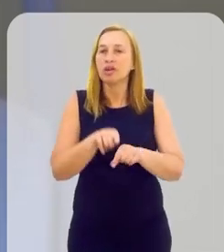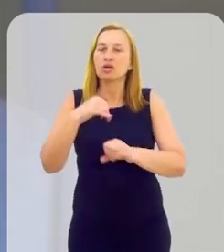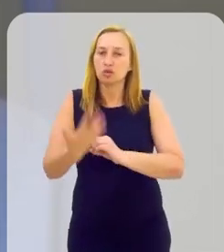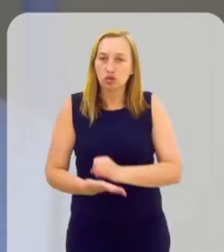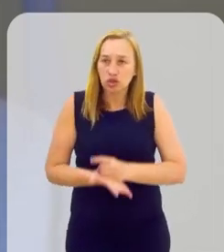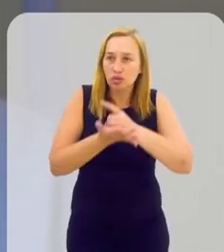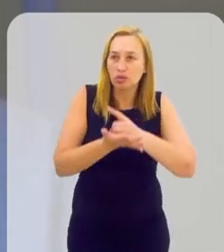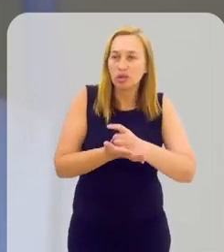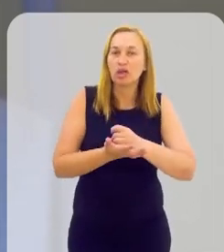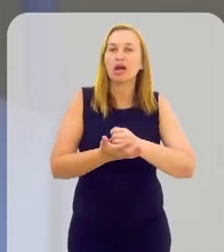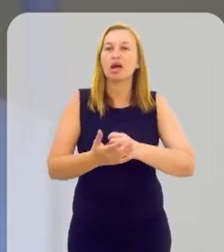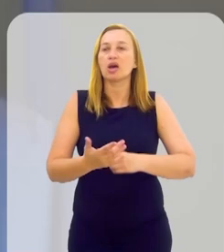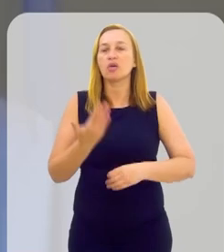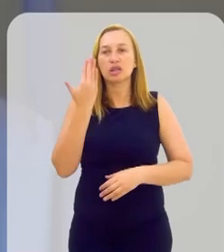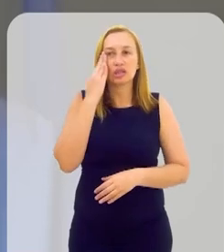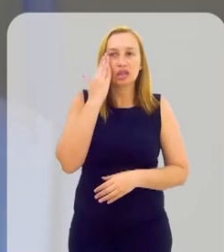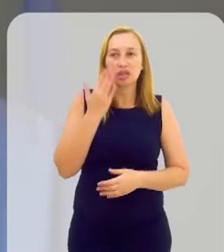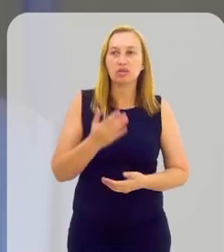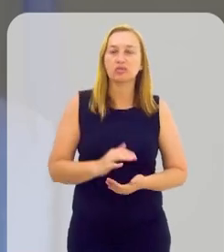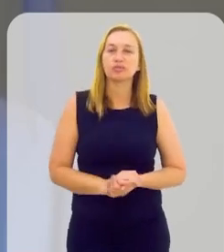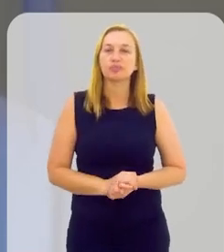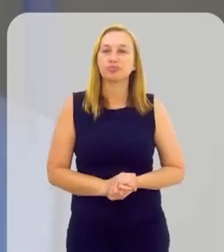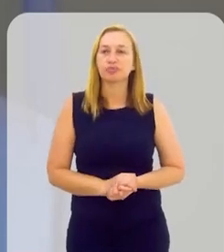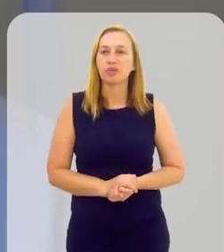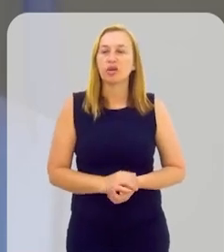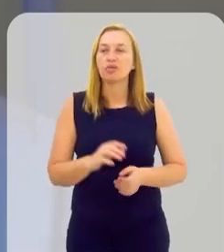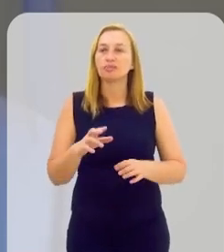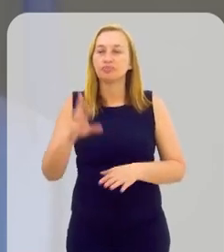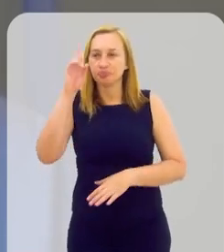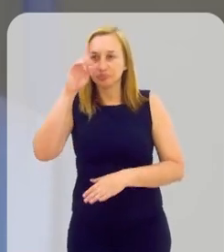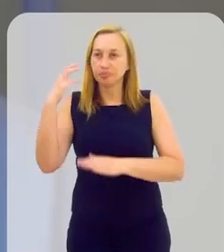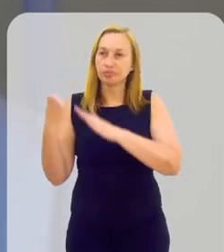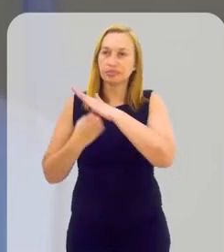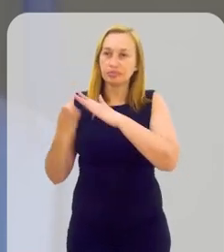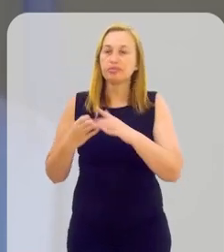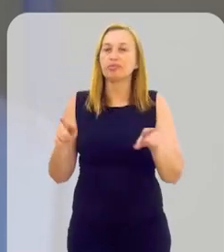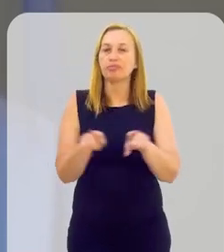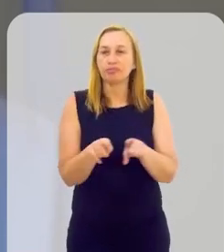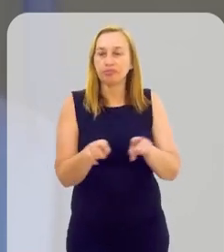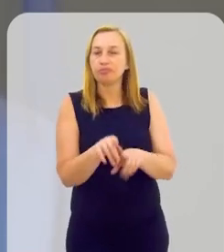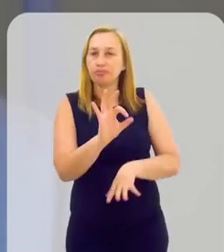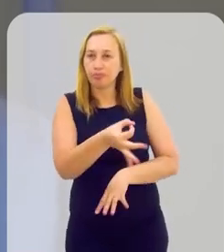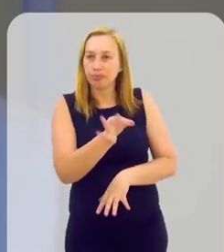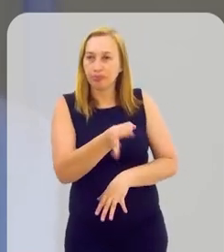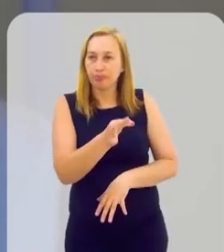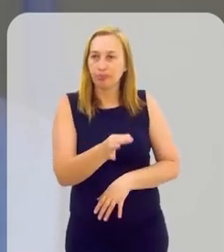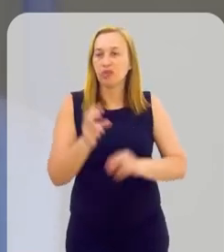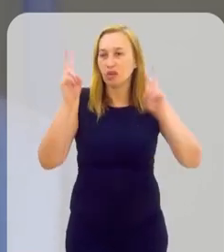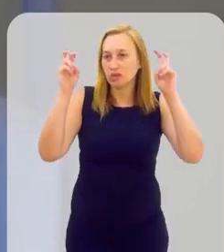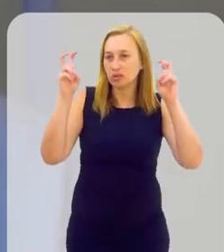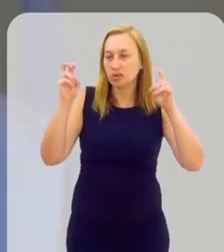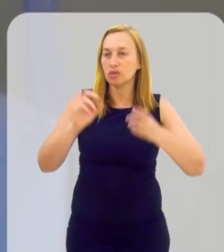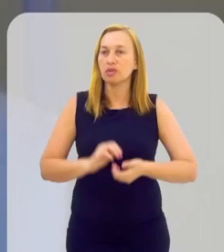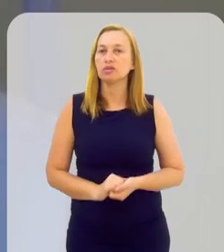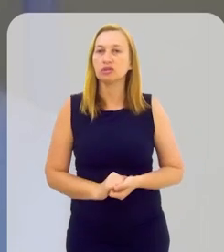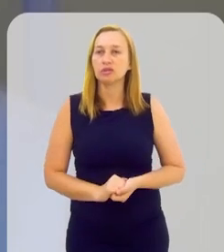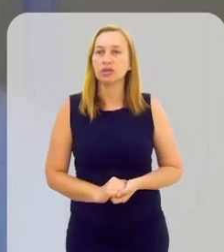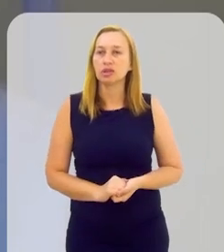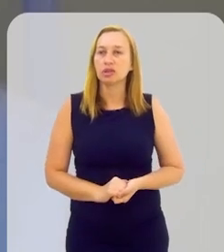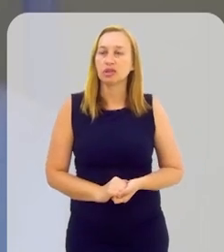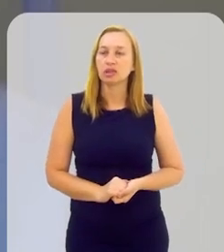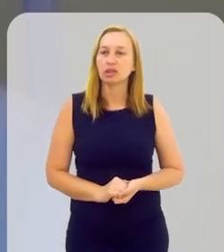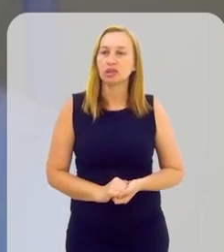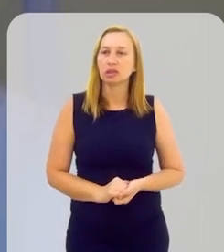gente atender bem, mas também com sustentabilidade. E esse é um tema que tem que ser, né, buscado pelos empresários. E, logicamente, a